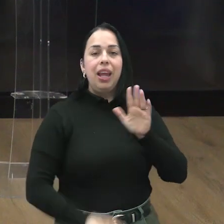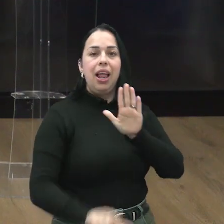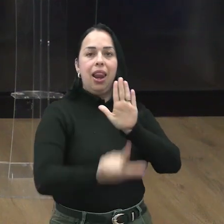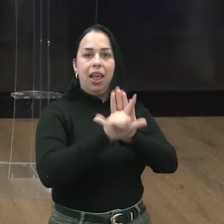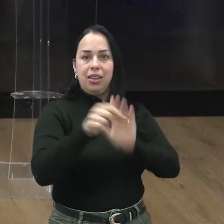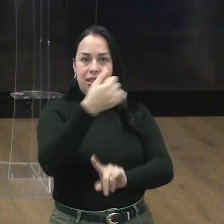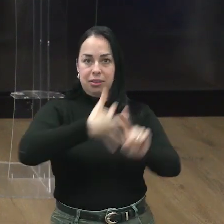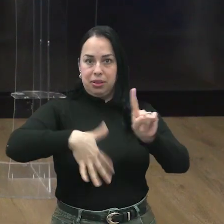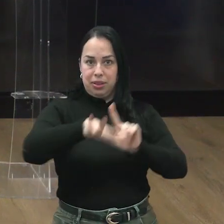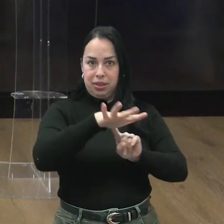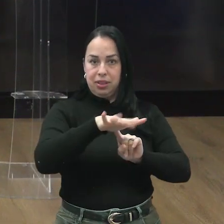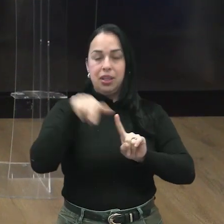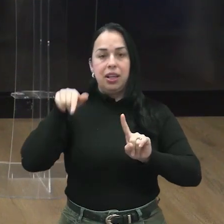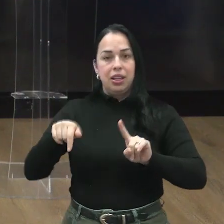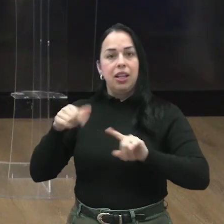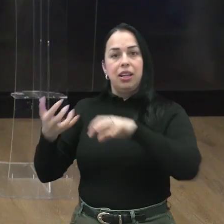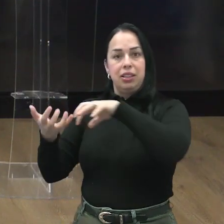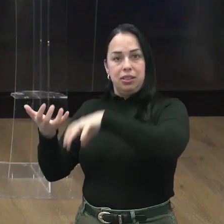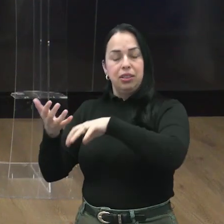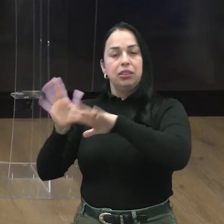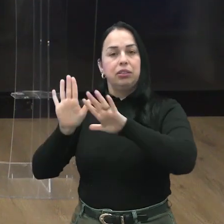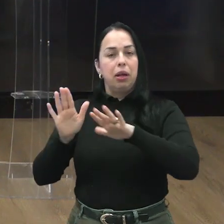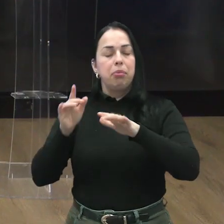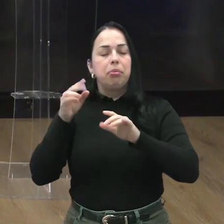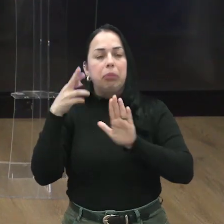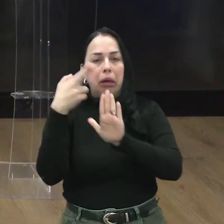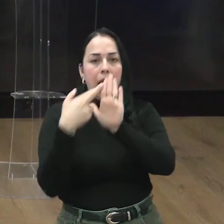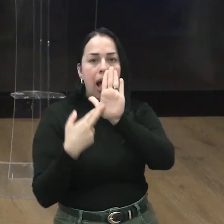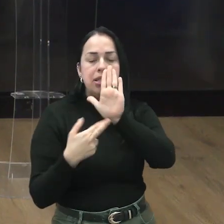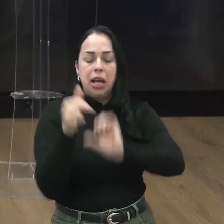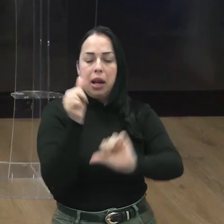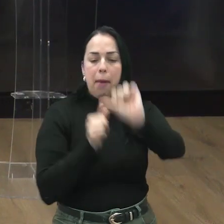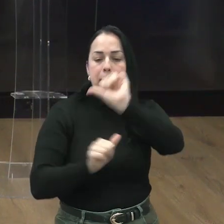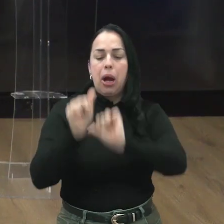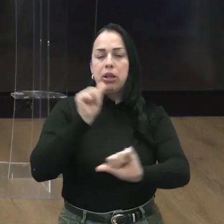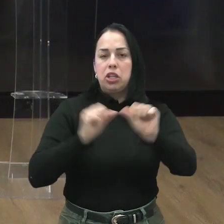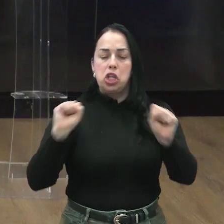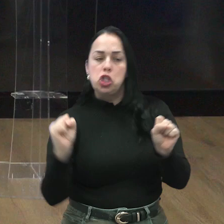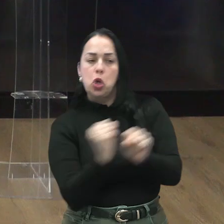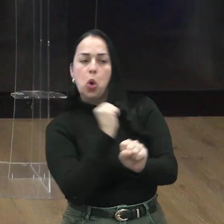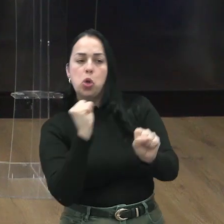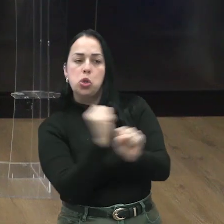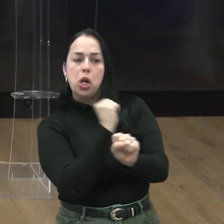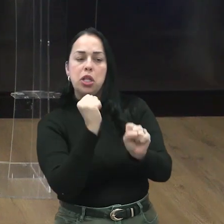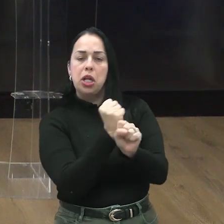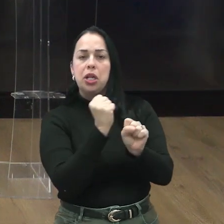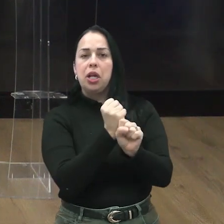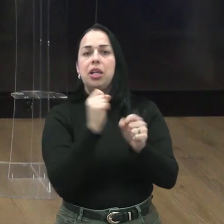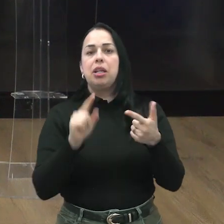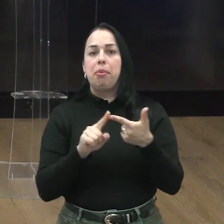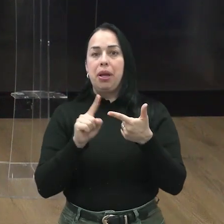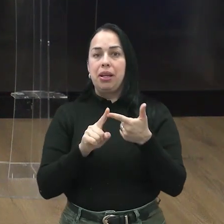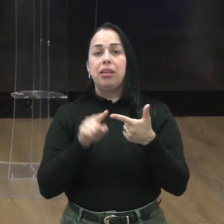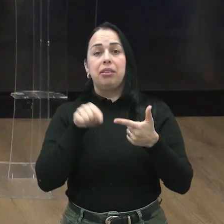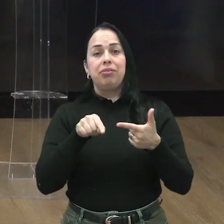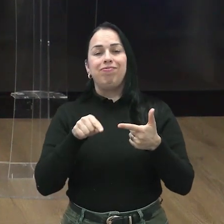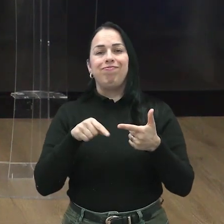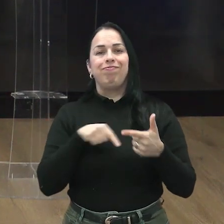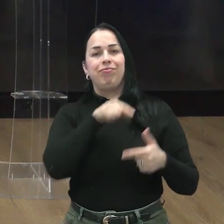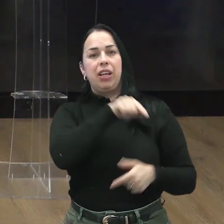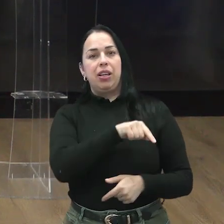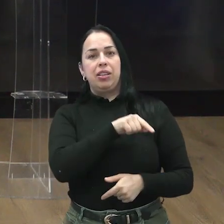licenciamento ambiental aprovada pela Câmara Federal, que flexibiliza as regras para a realização de obras e empreendimentos,